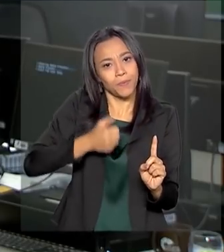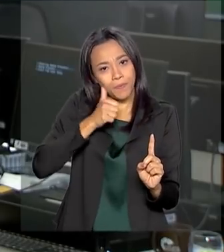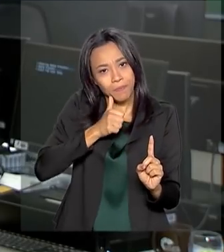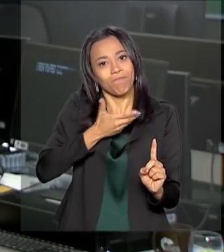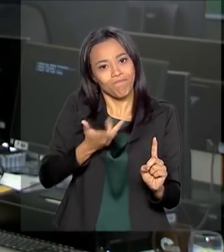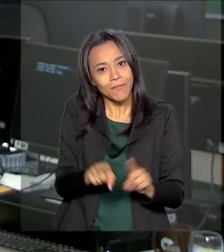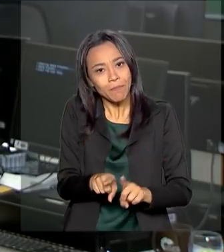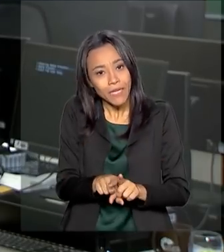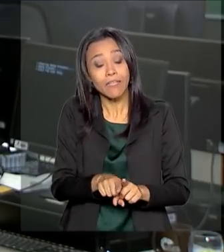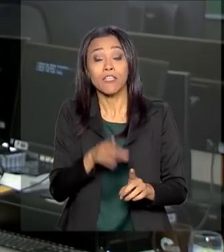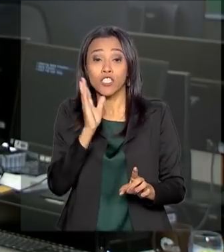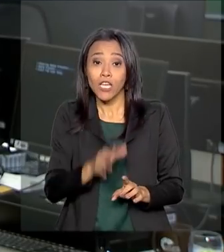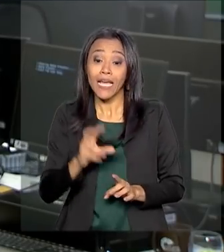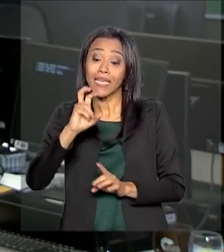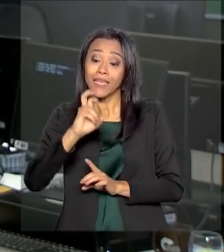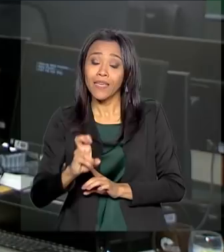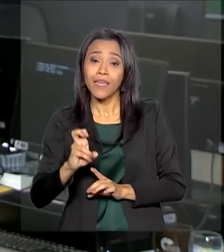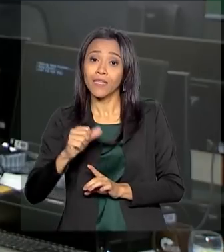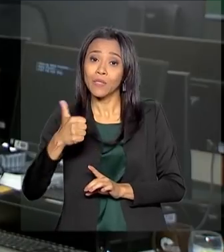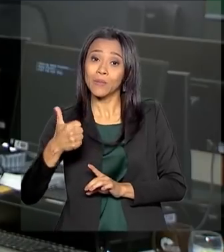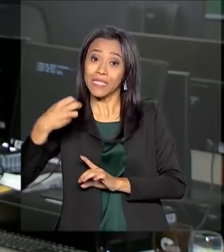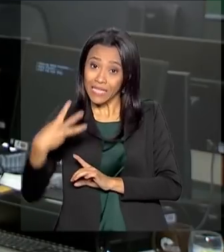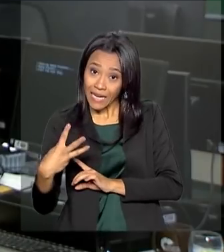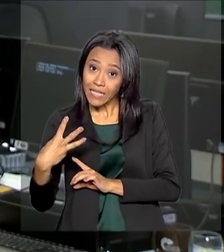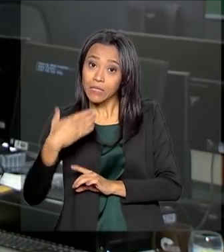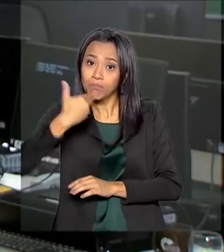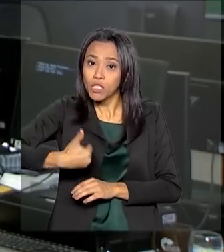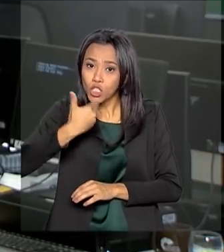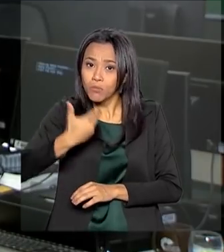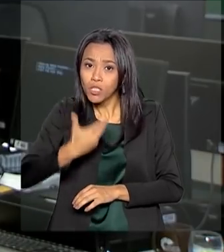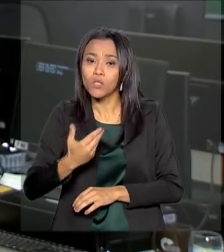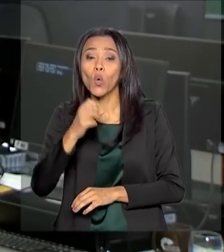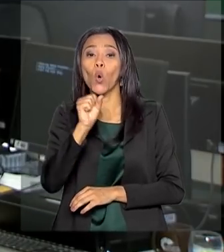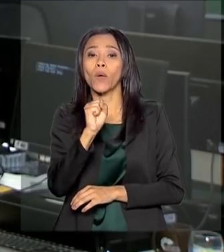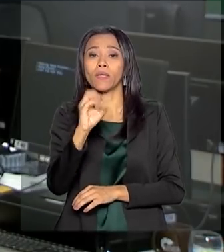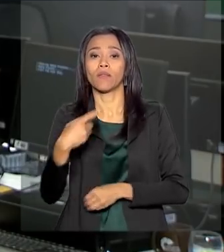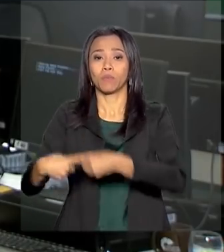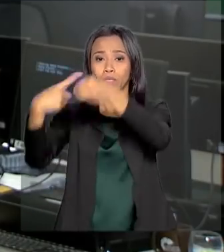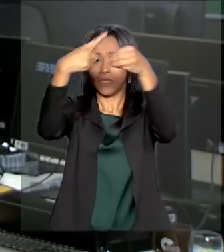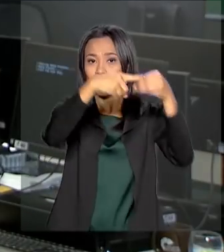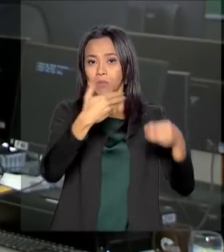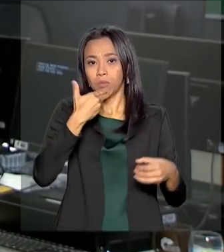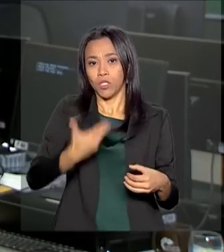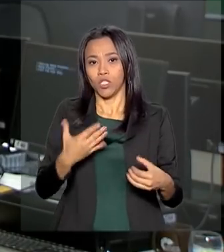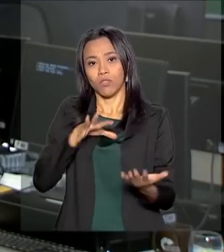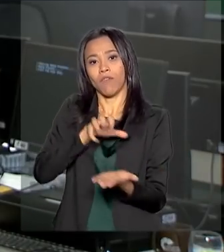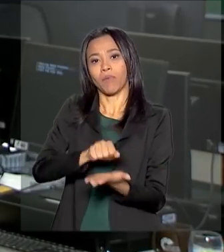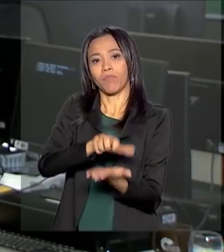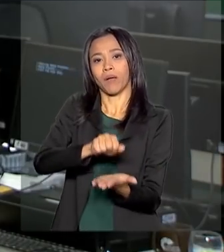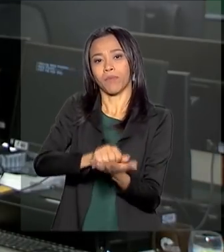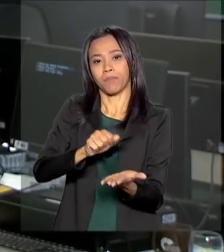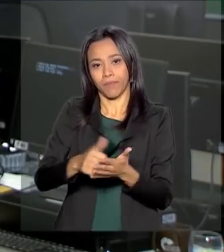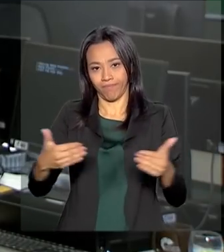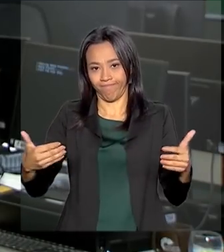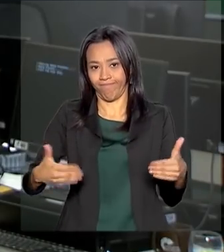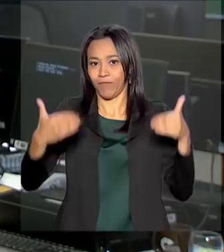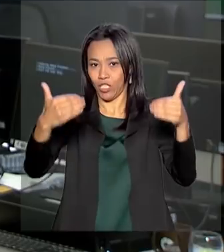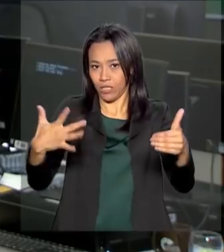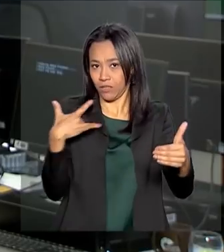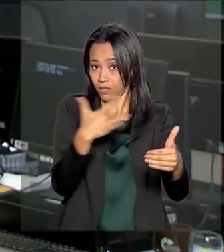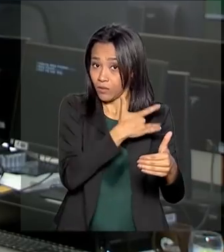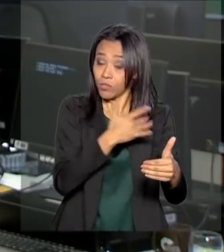500 e três solicitações de adesão em 80 municípios de 21 estados 172 unidades